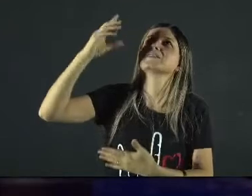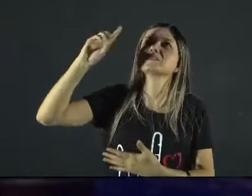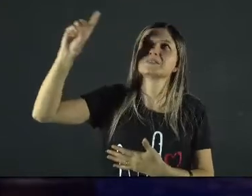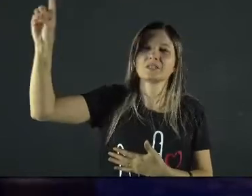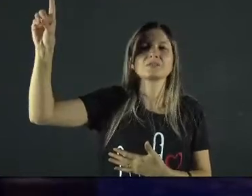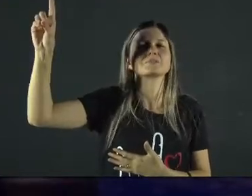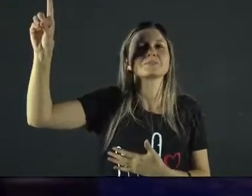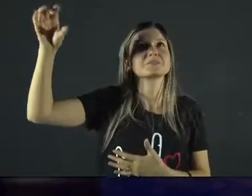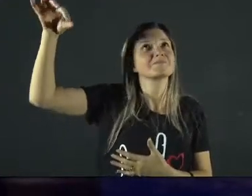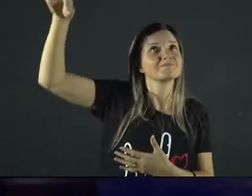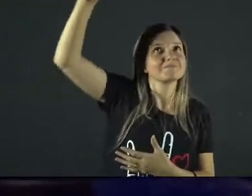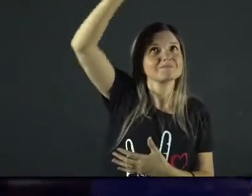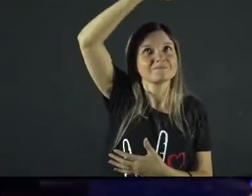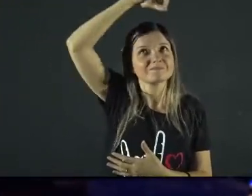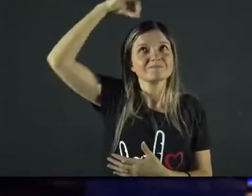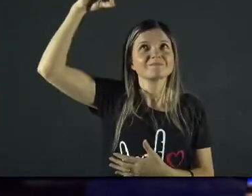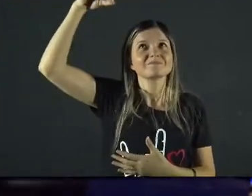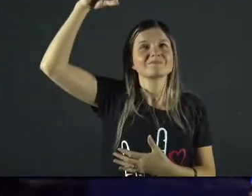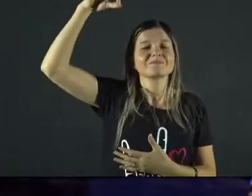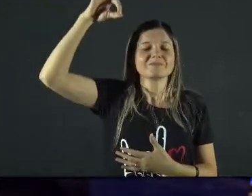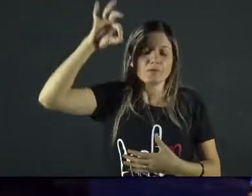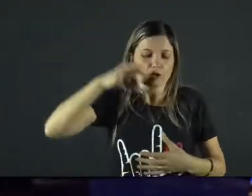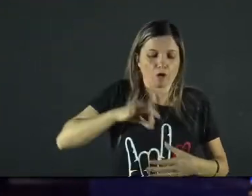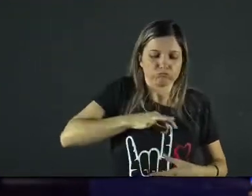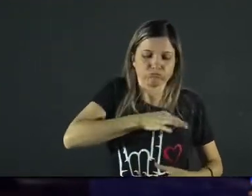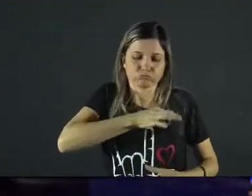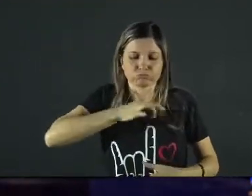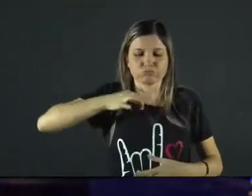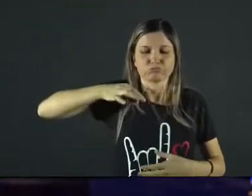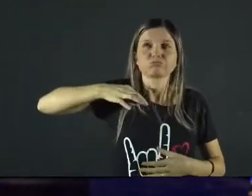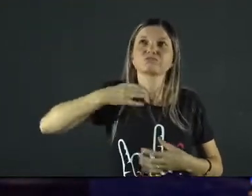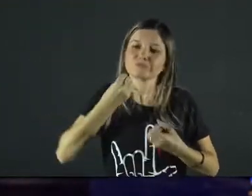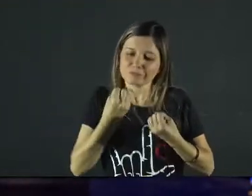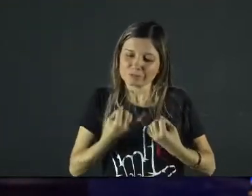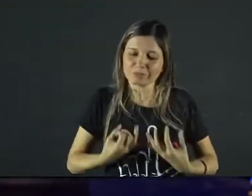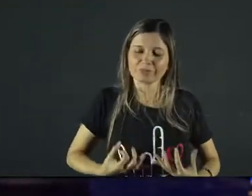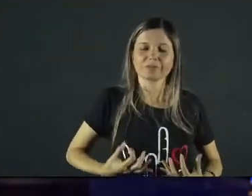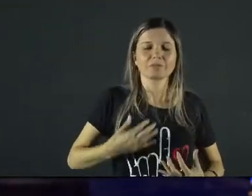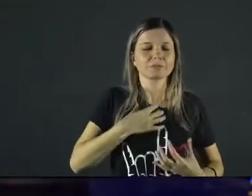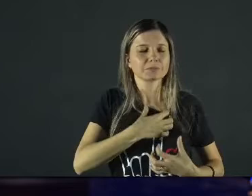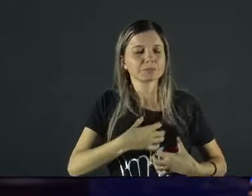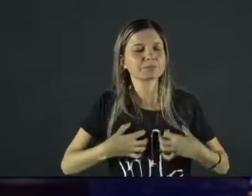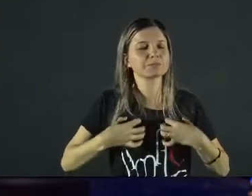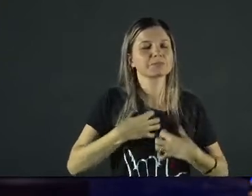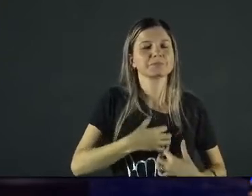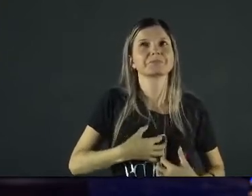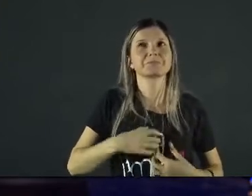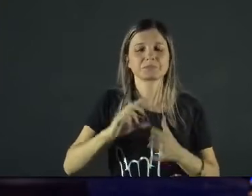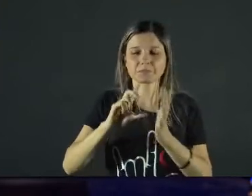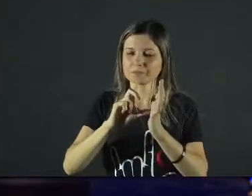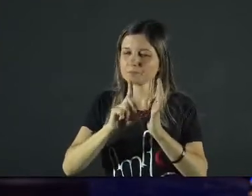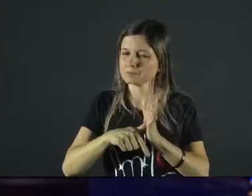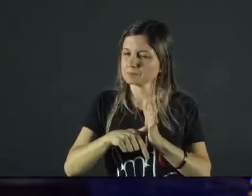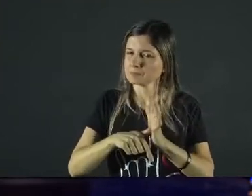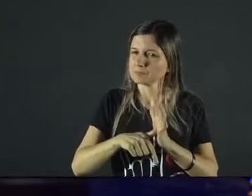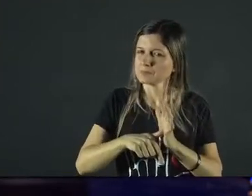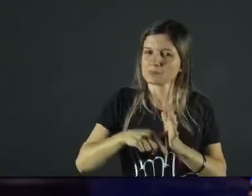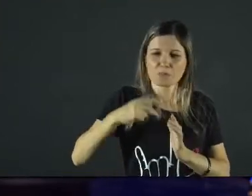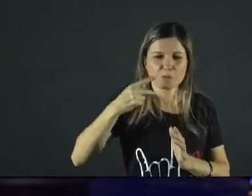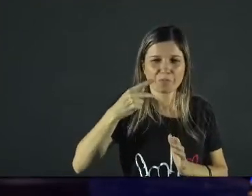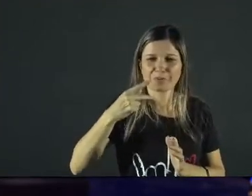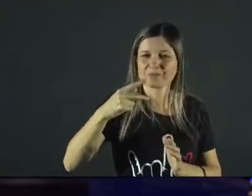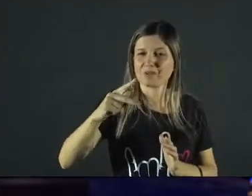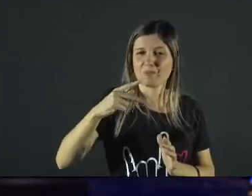O Espírito de Deus, ele está te dando aquele chacoalhão santo. depois da palavra de hoje, você não vai ser mais a